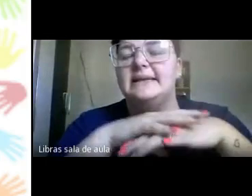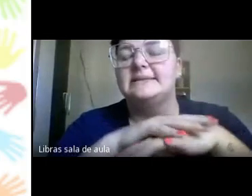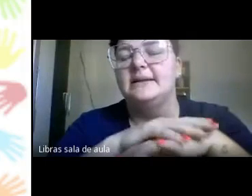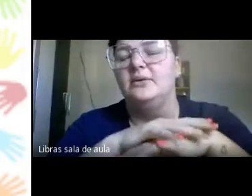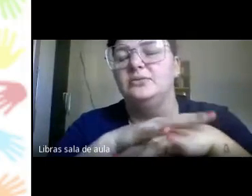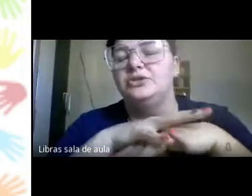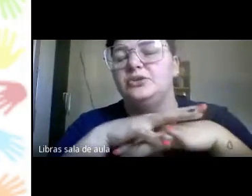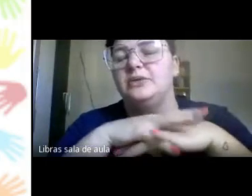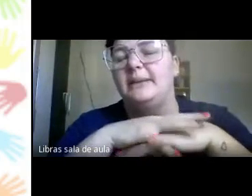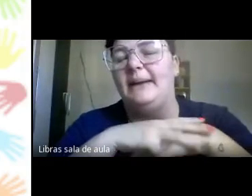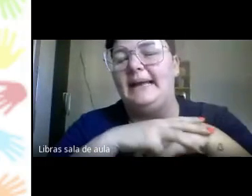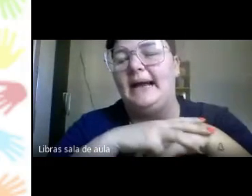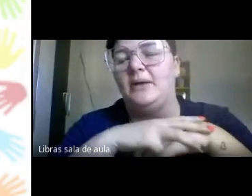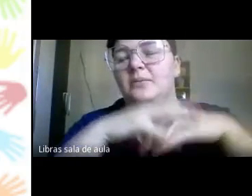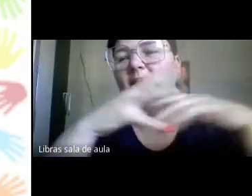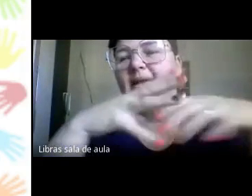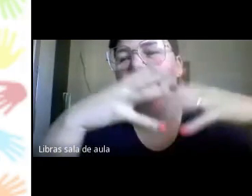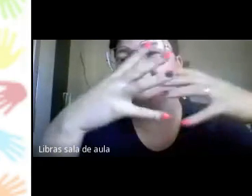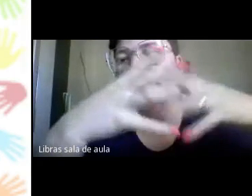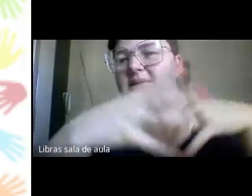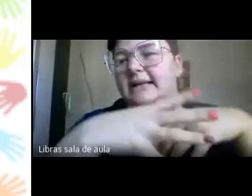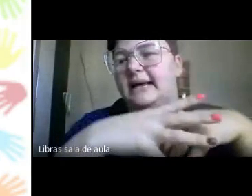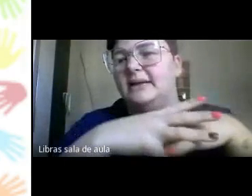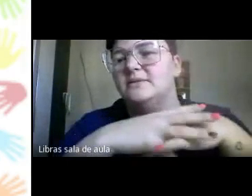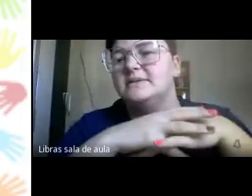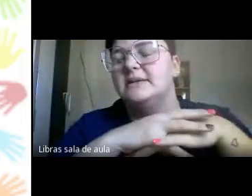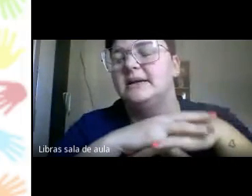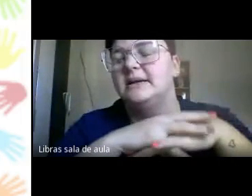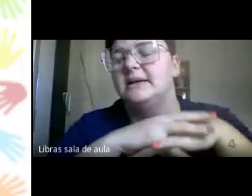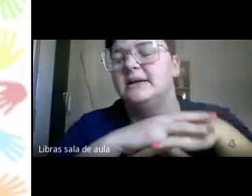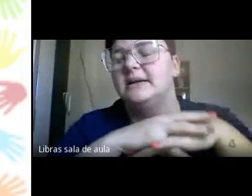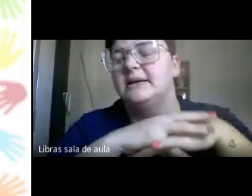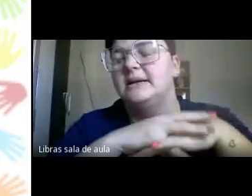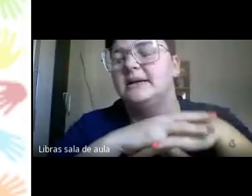essa questão de tu trabalhar com materiais reciclados